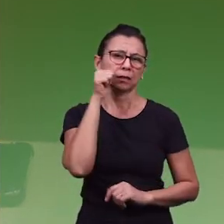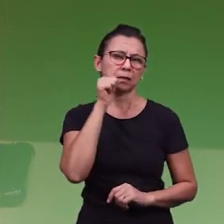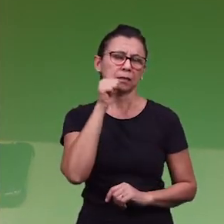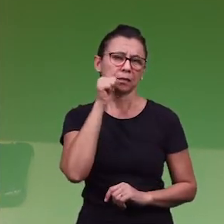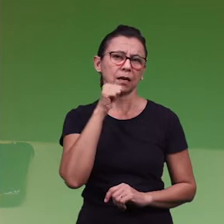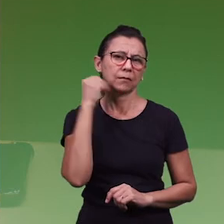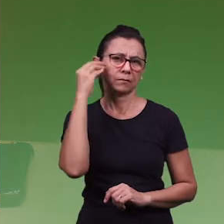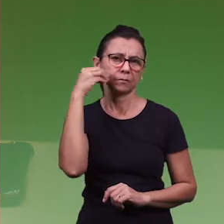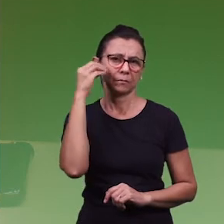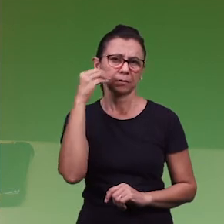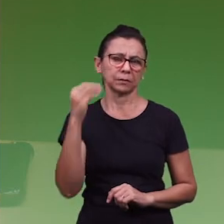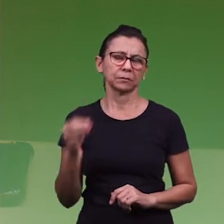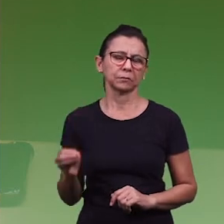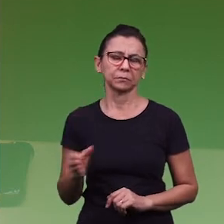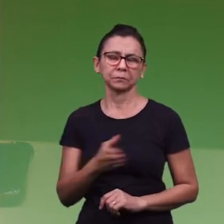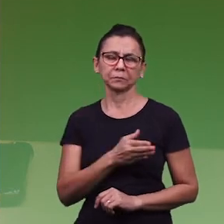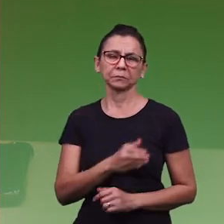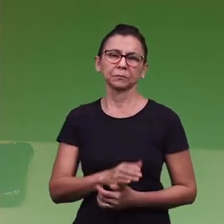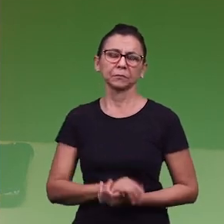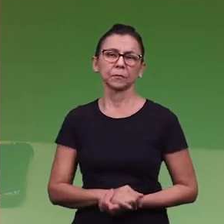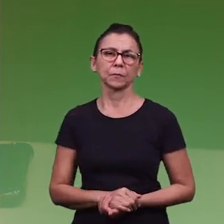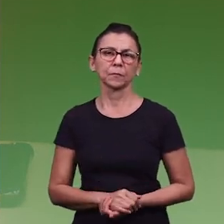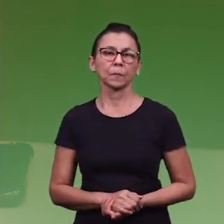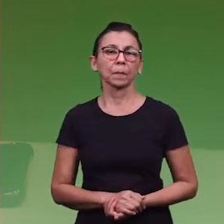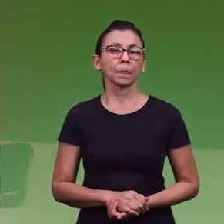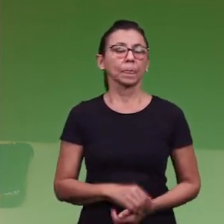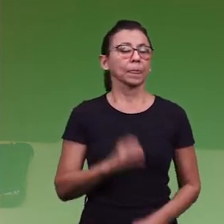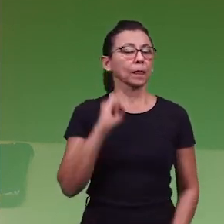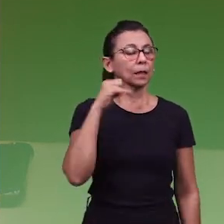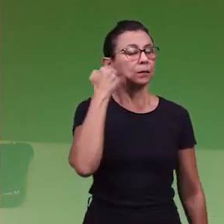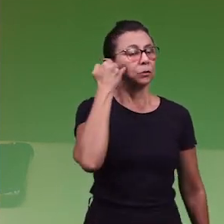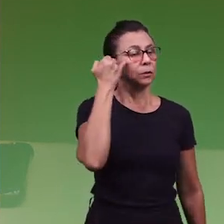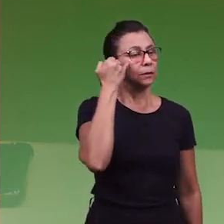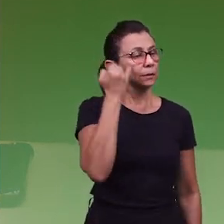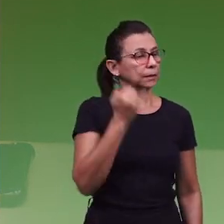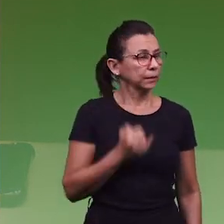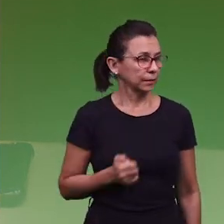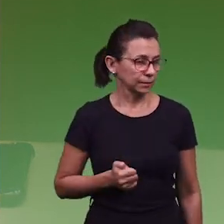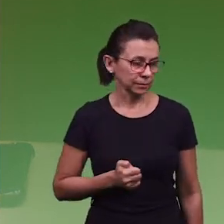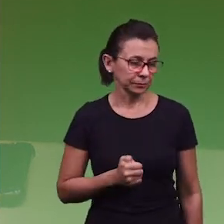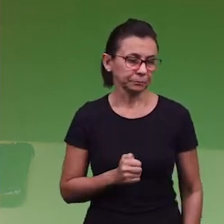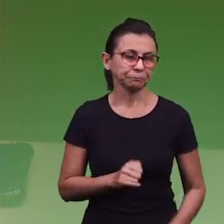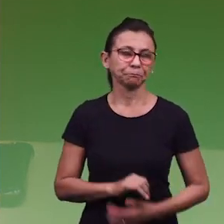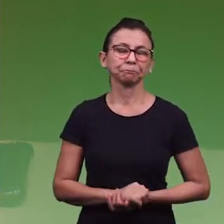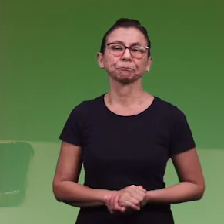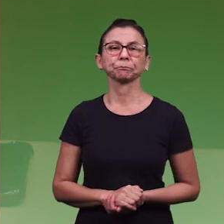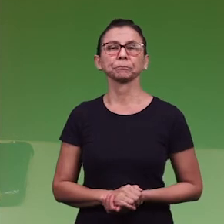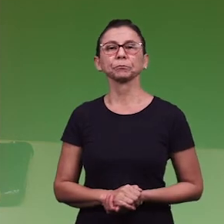nessa experiência, né? Não existe, pastor Josias, coisa melhor